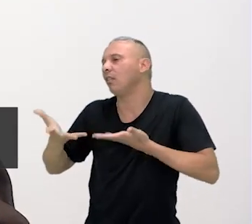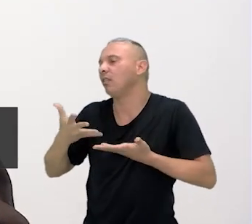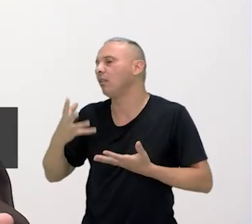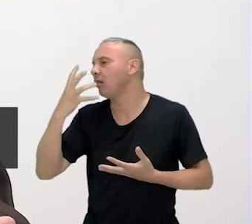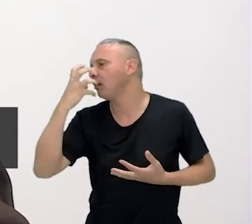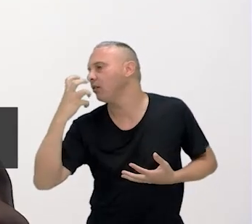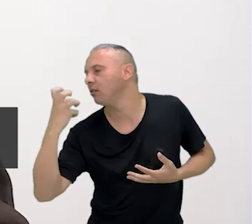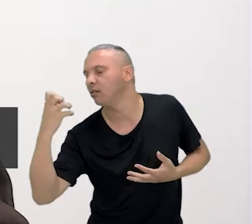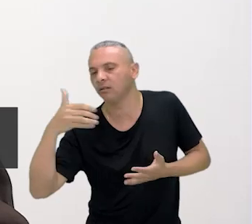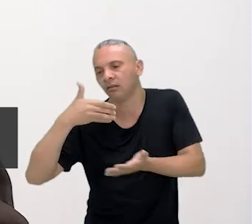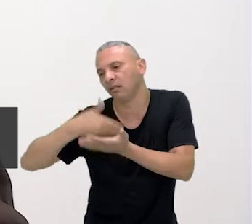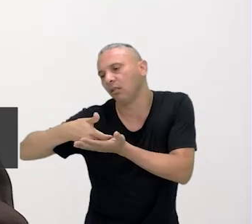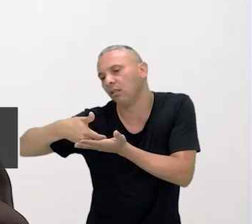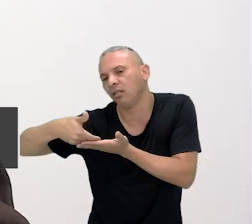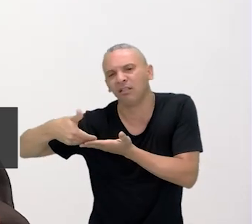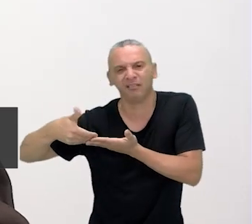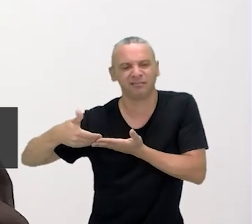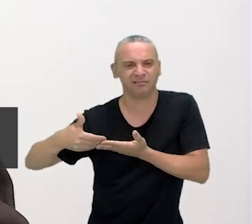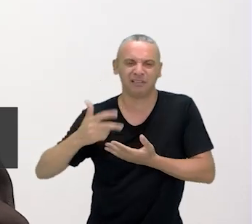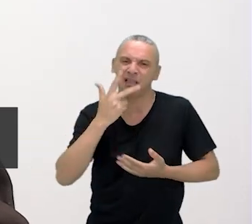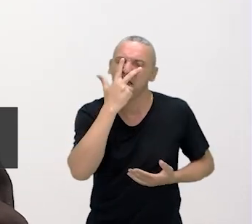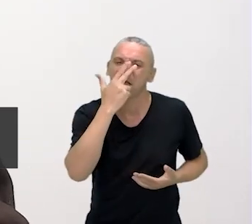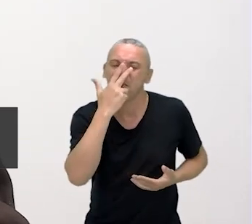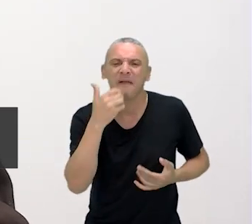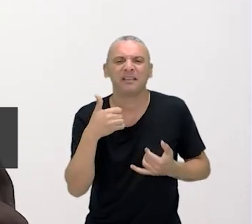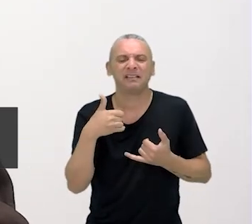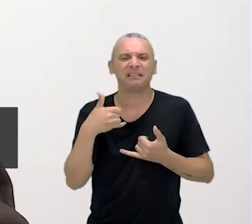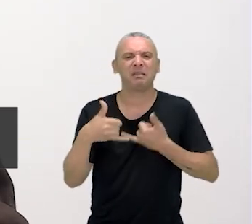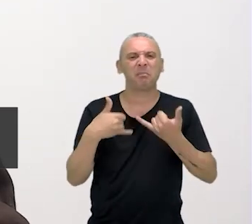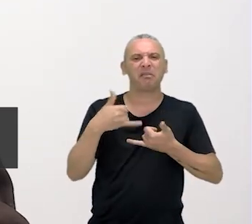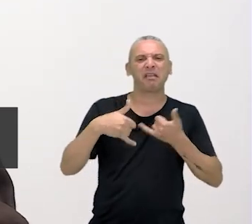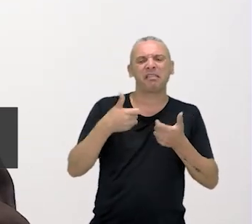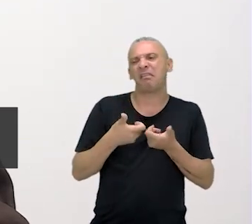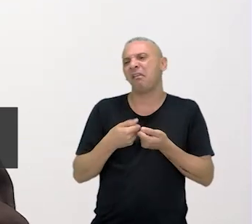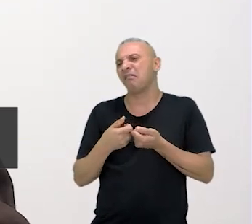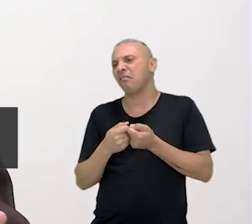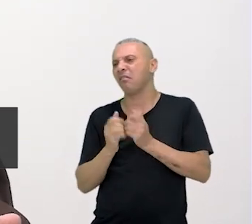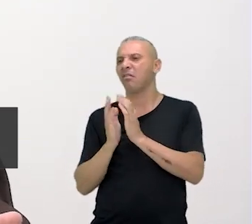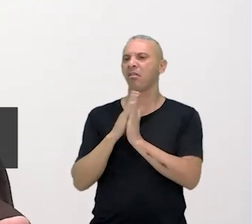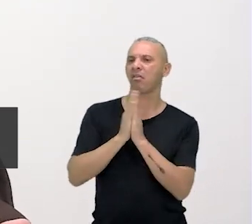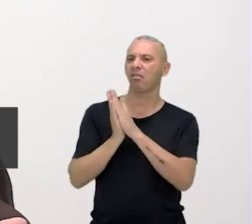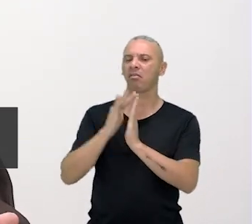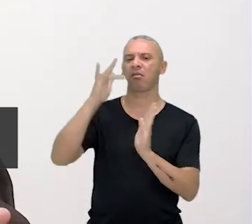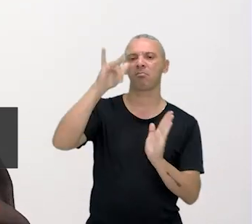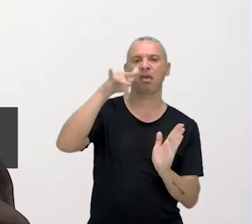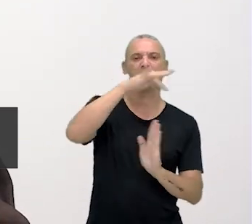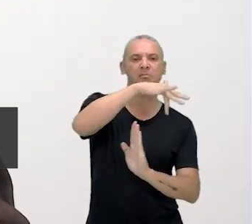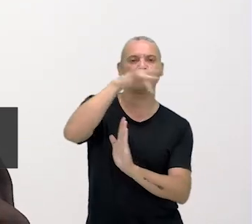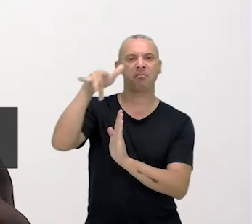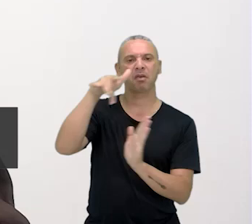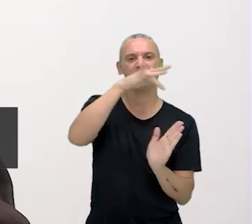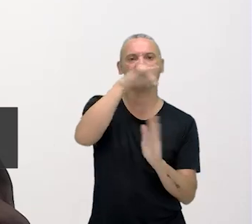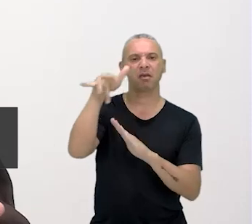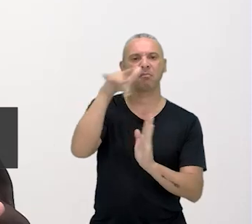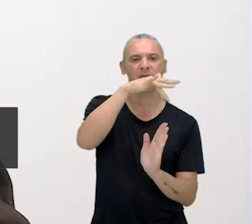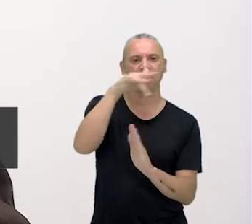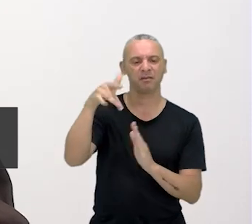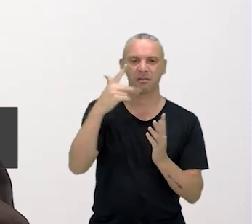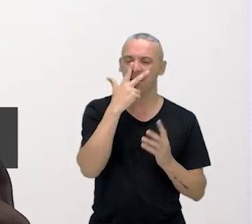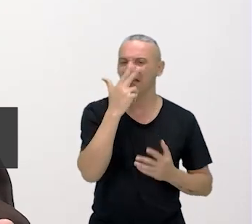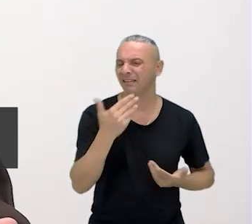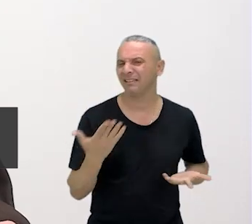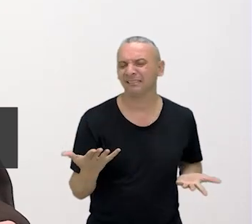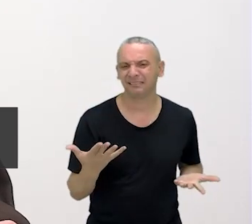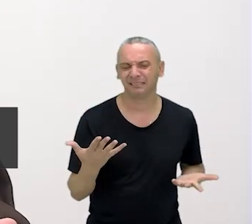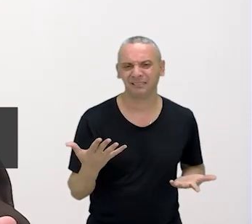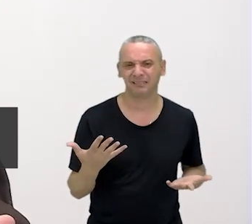carência faz de você um joguete no meio das relações. Então, e aí você quer,